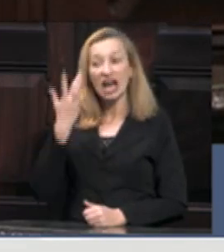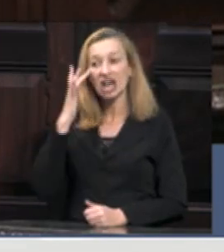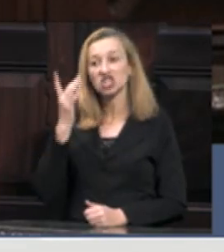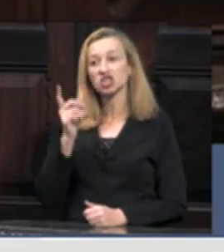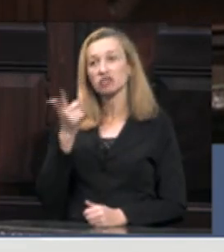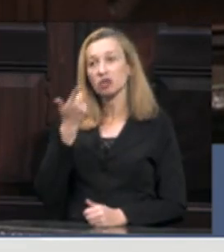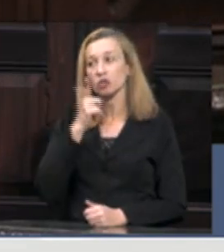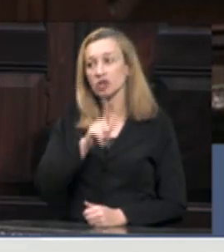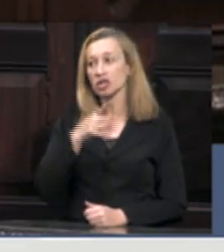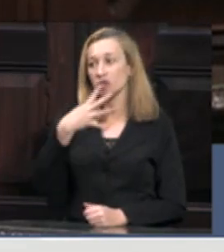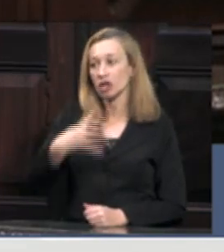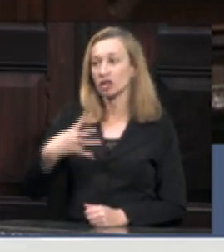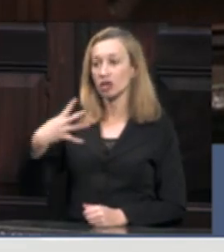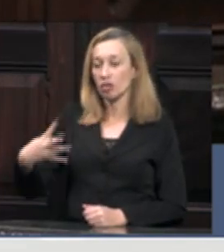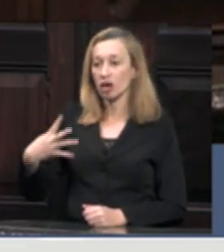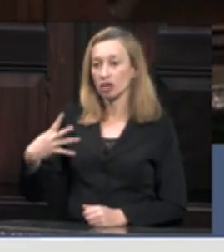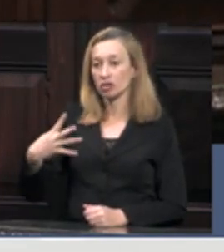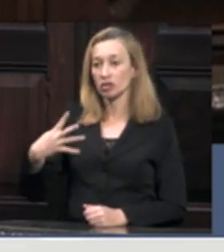milhões.